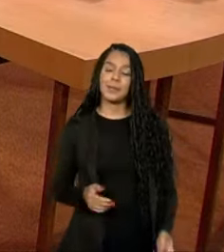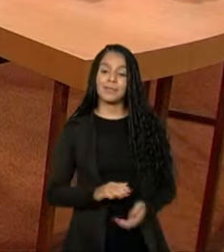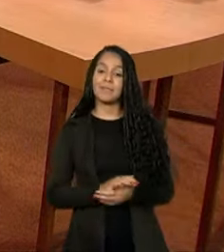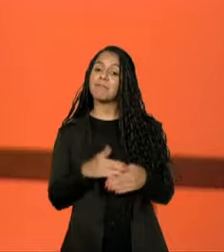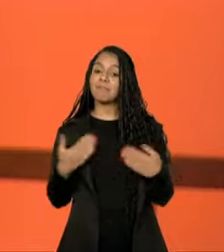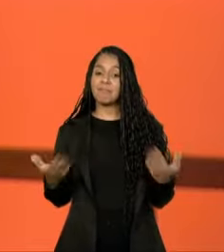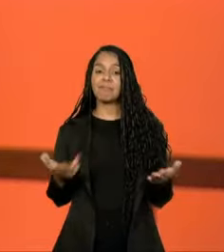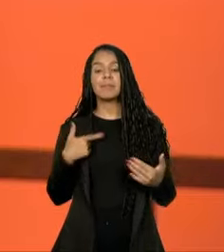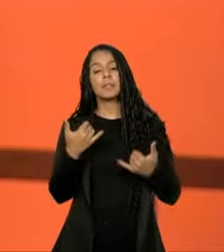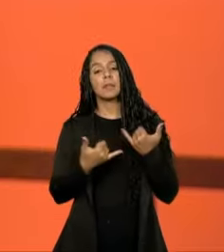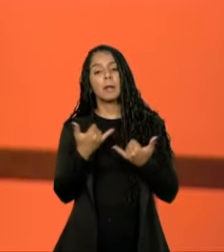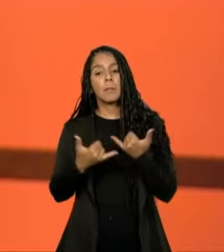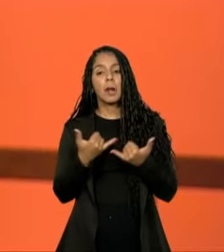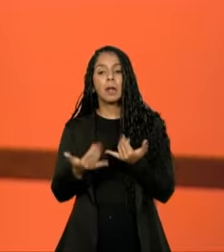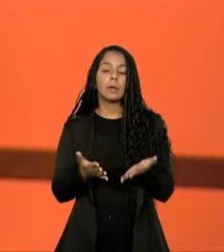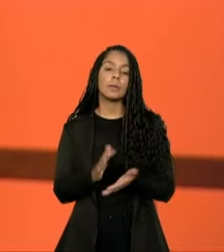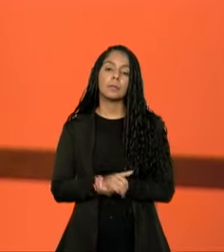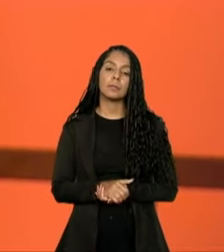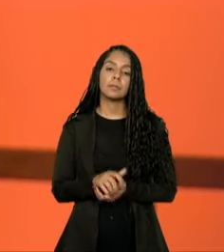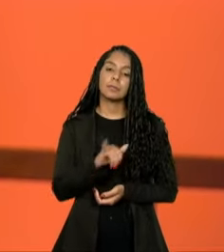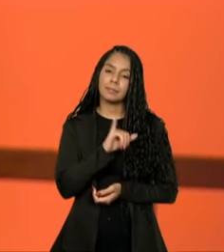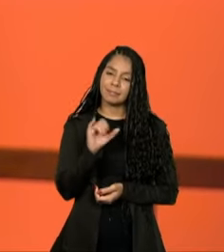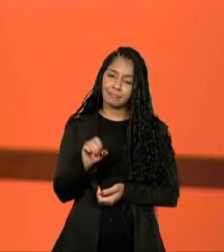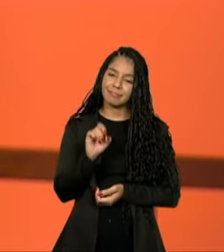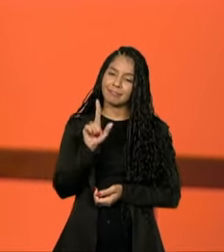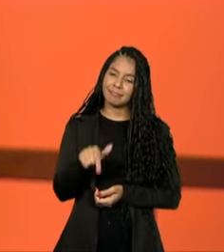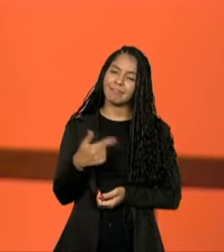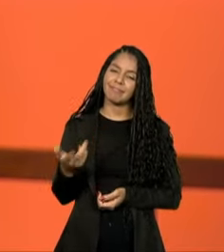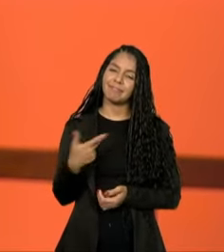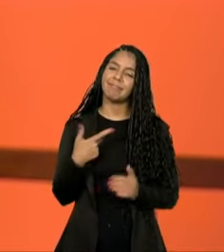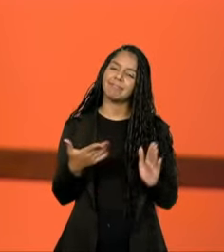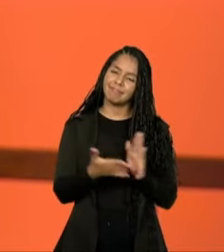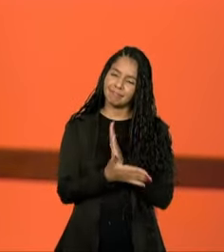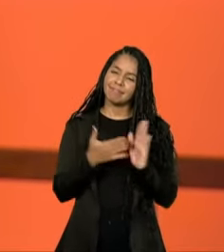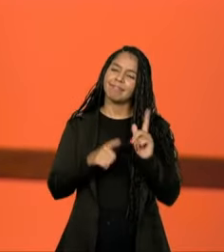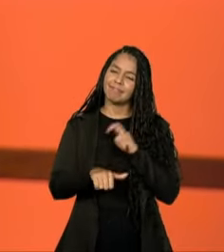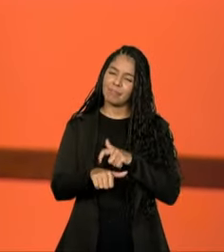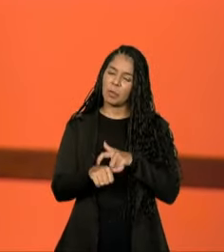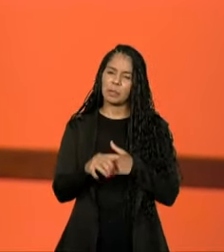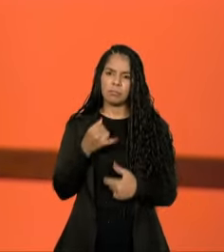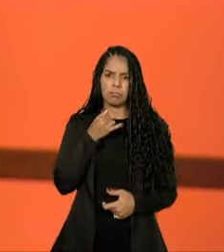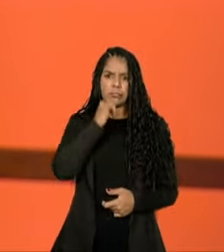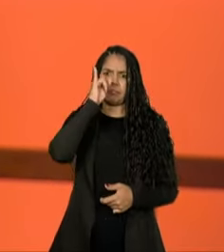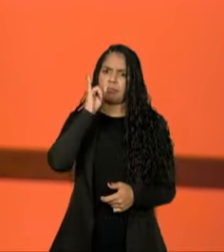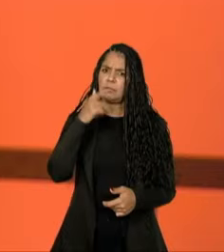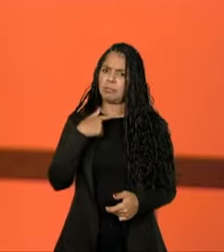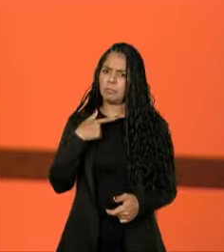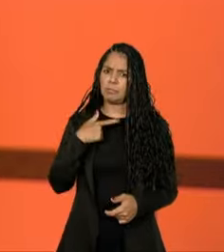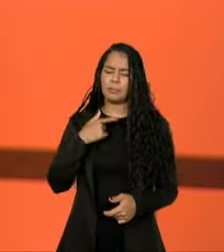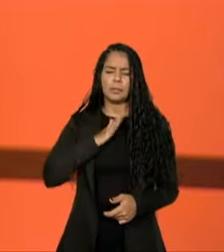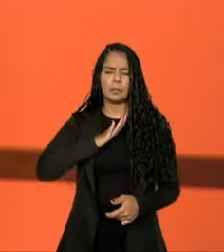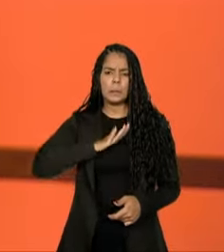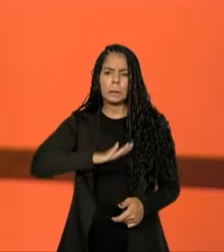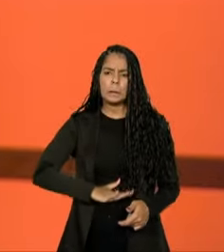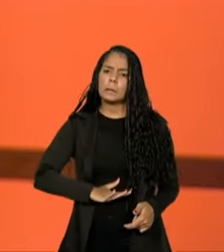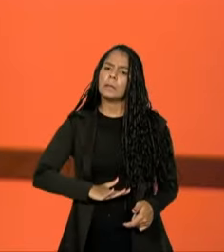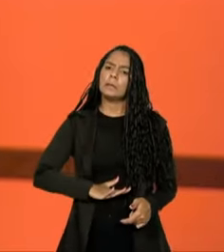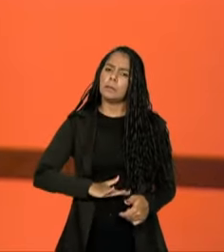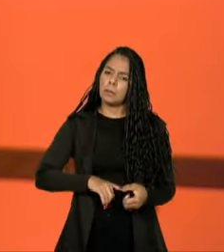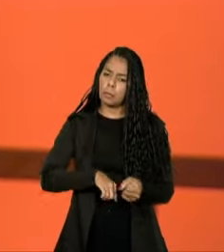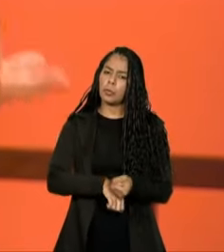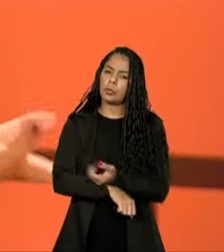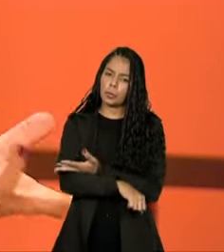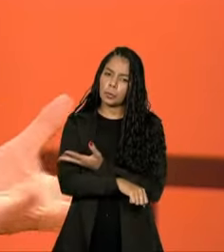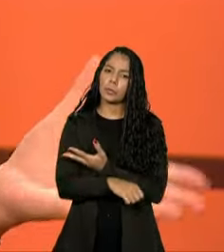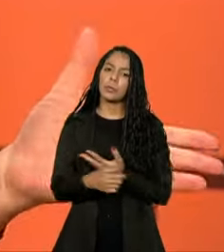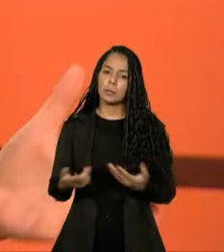E aí a gente brinca, mas assim... Isso realmente, assim, em alguns momentos choca, em alguns momentos te derruba. É claro.